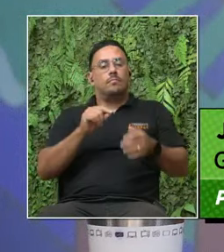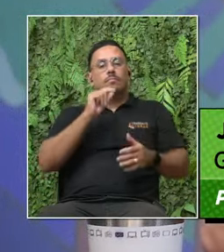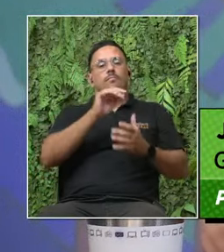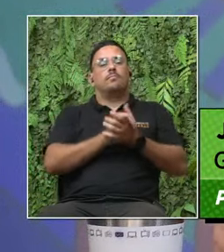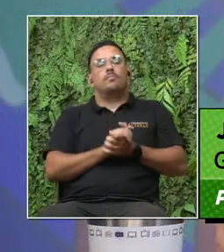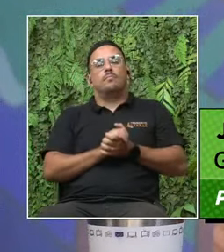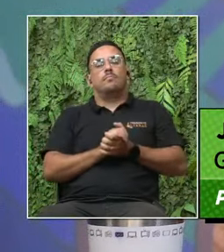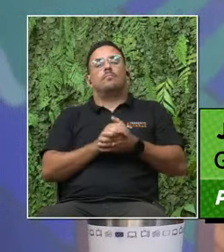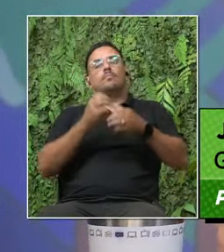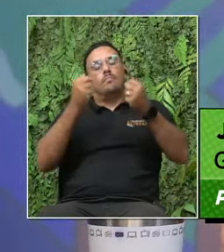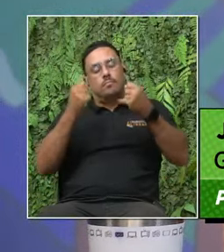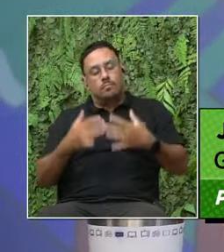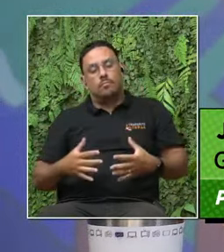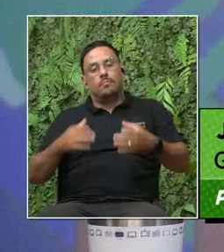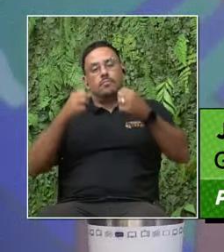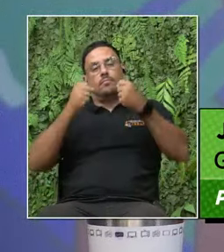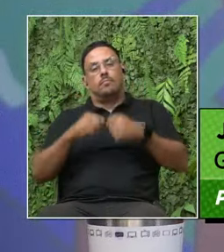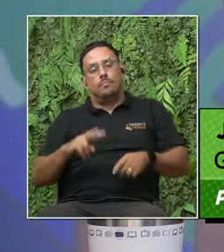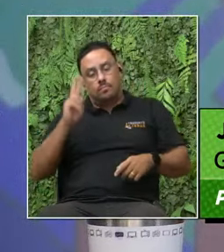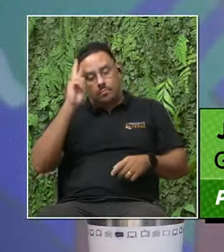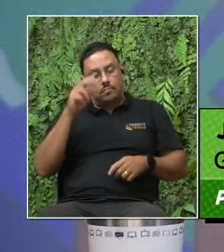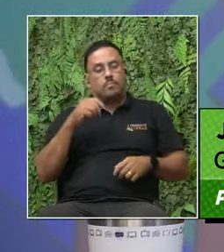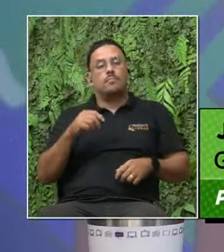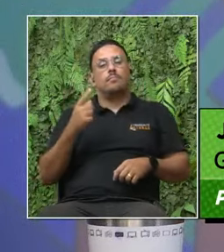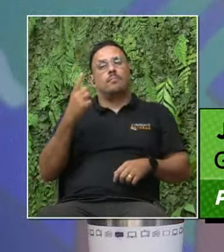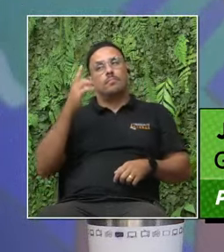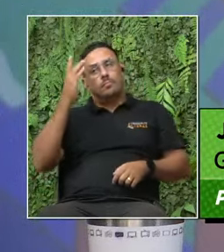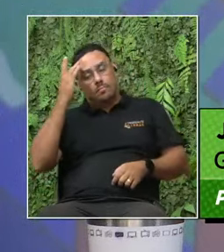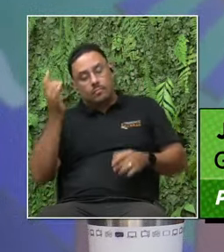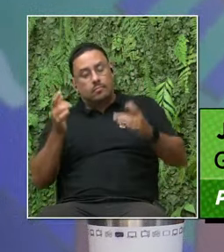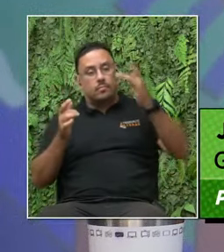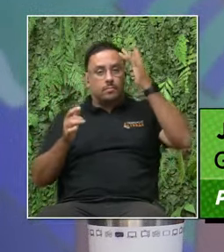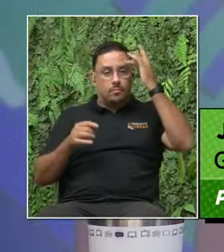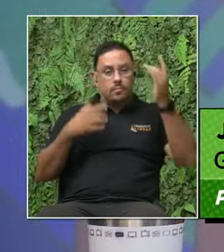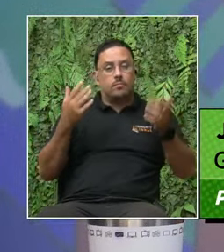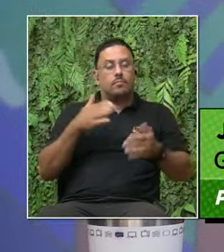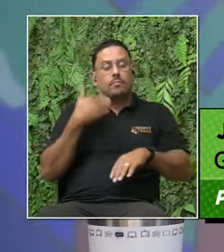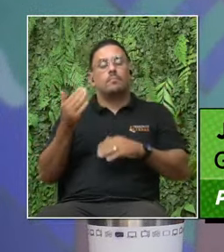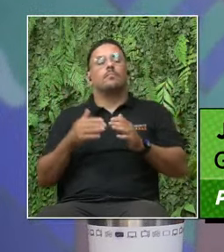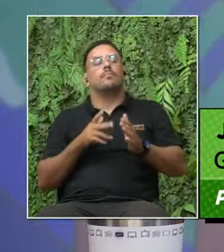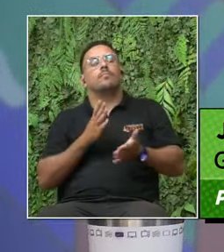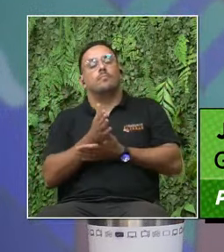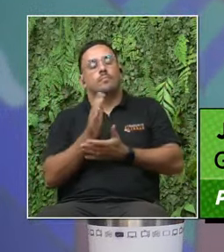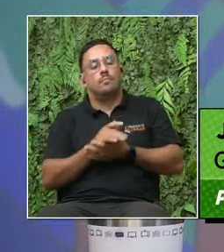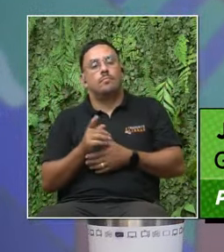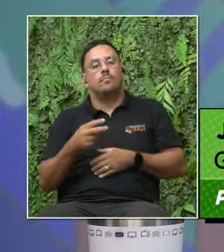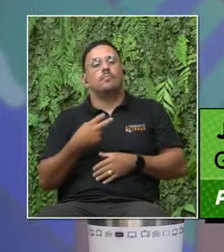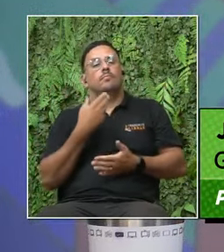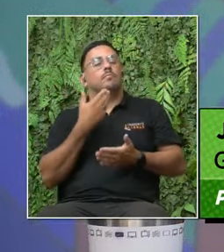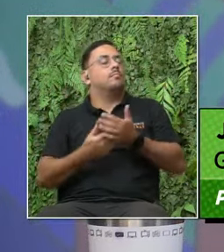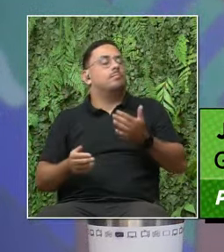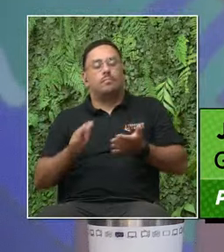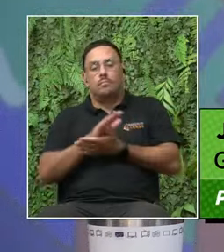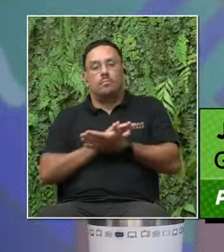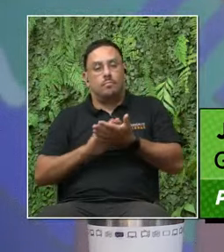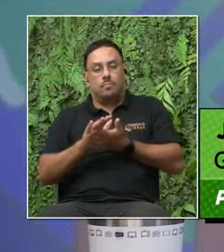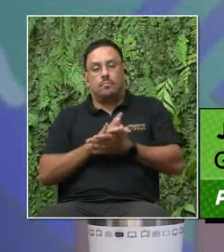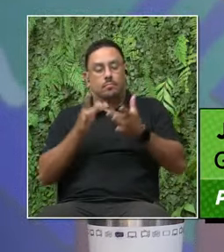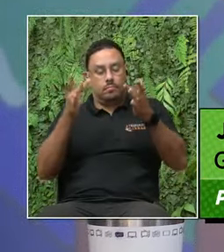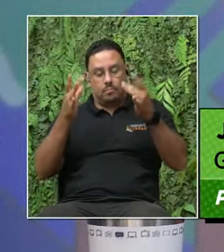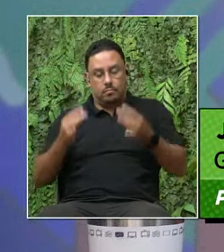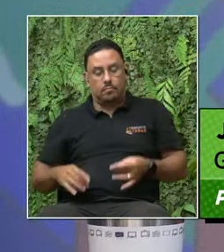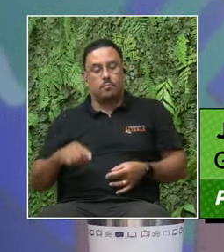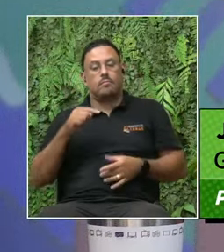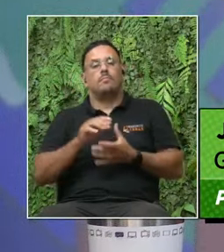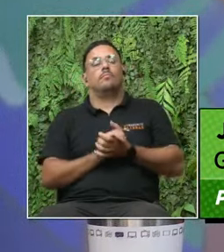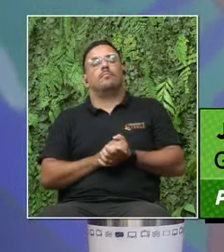destrinchar contar a história né o dia seguinte como Cada um passou e tudo mais e você não perde nenhum detalhe